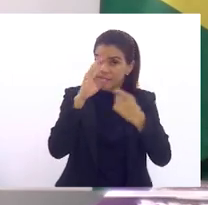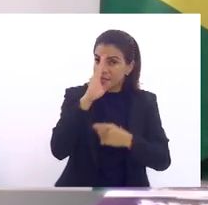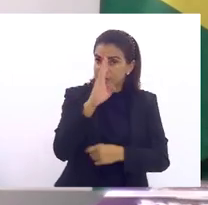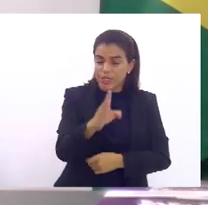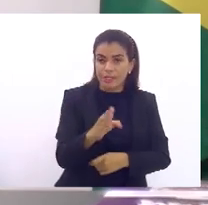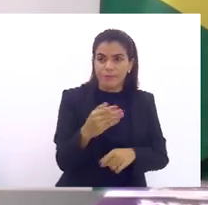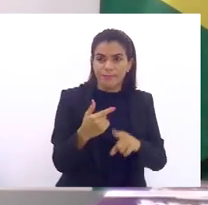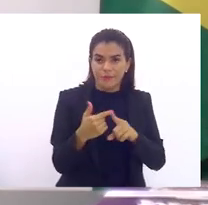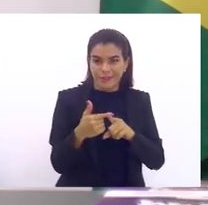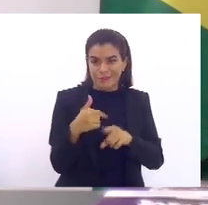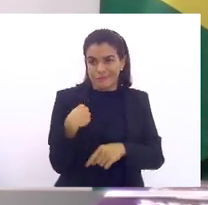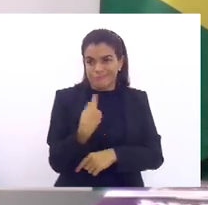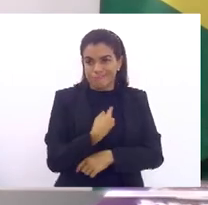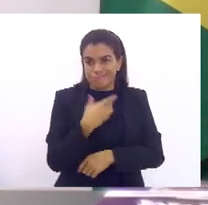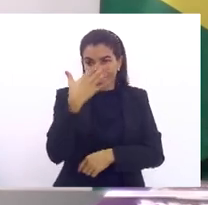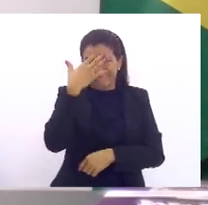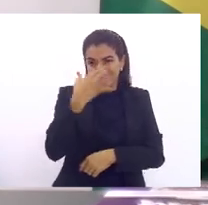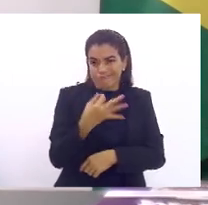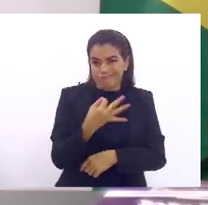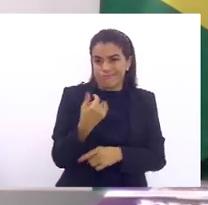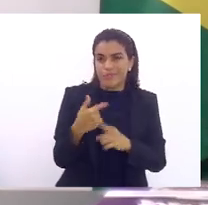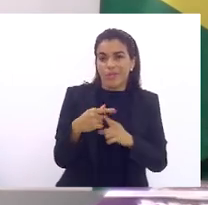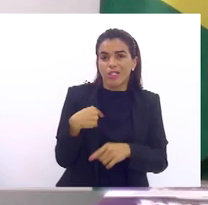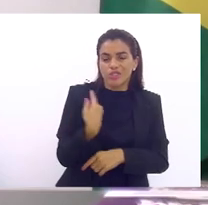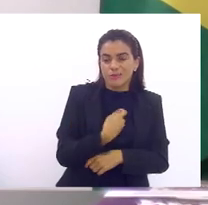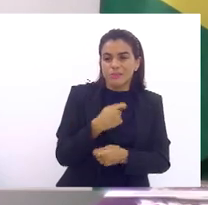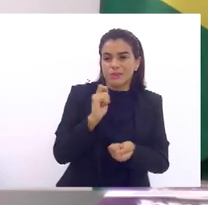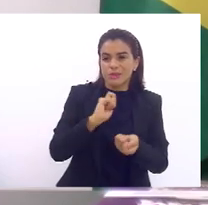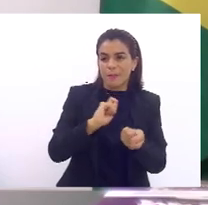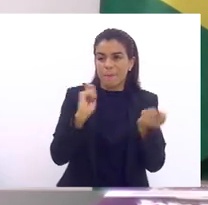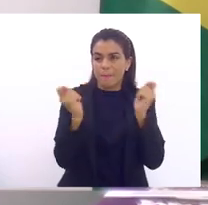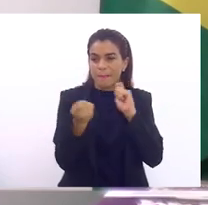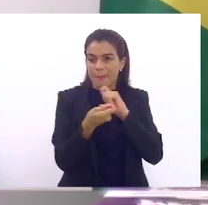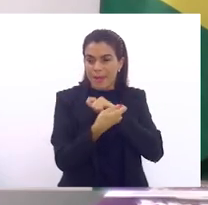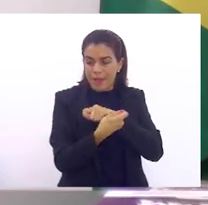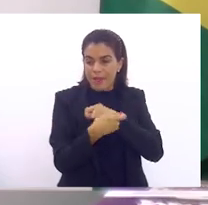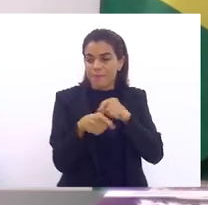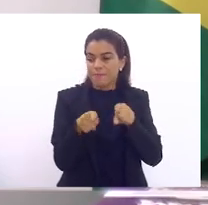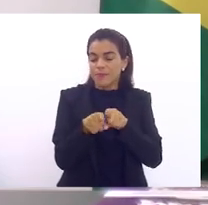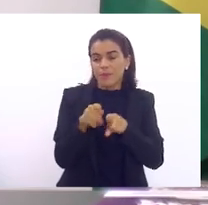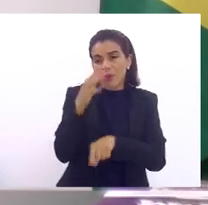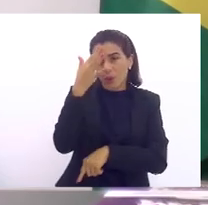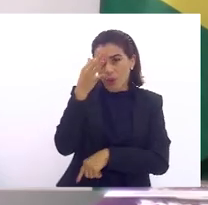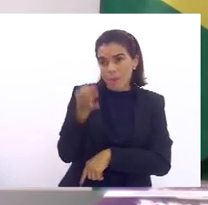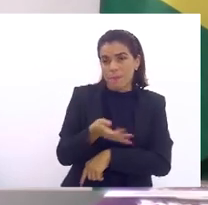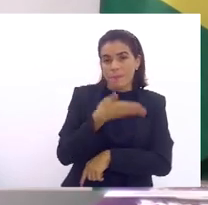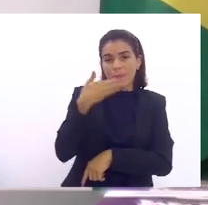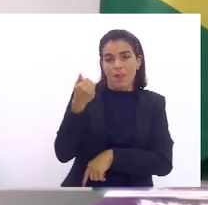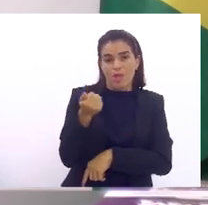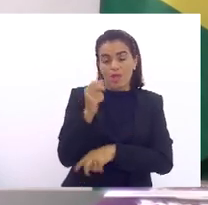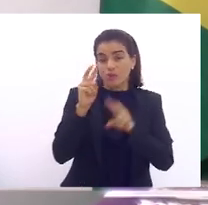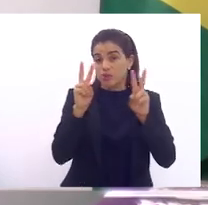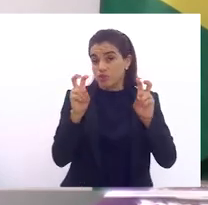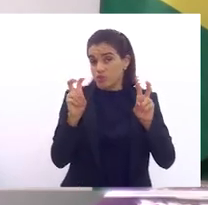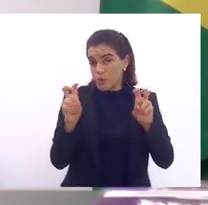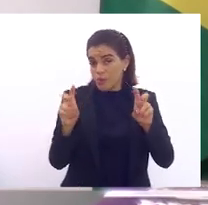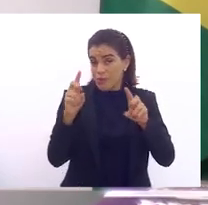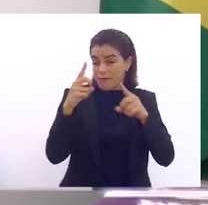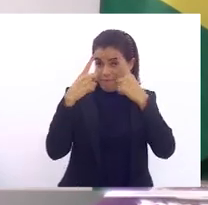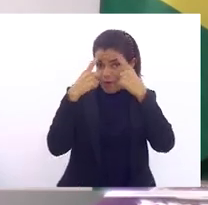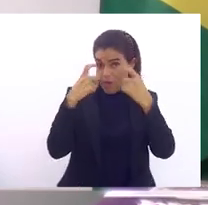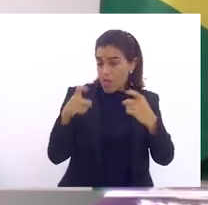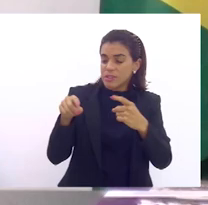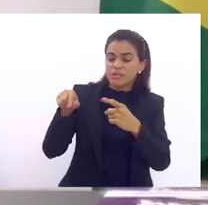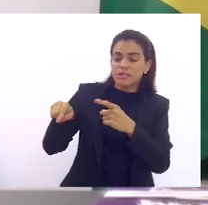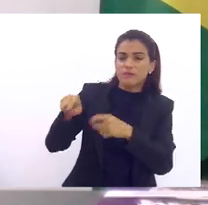gente entende como violência então é preciso que a gente mude um pouco e compreenda mais o conceito de violência que é a violação do outro